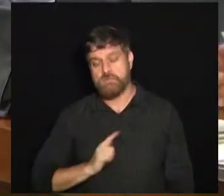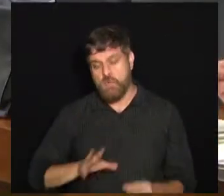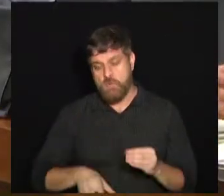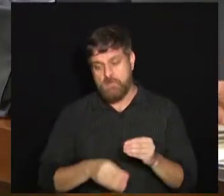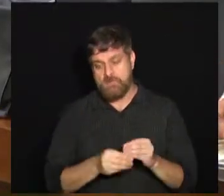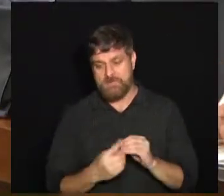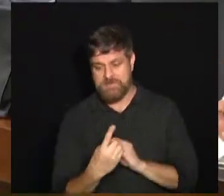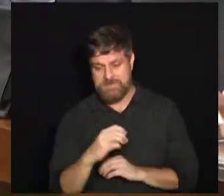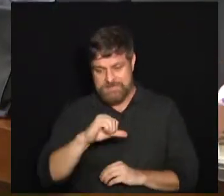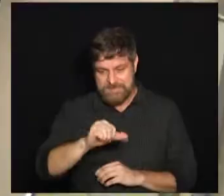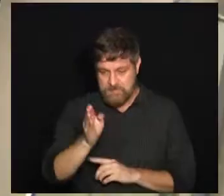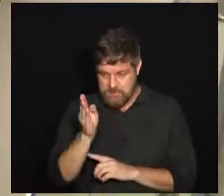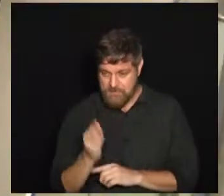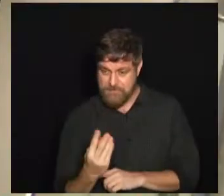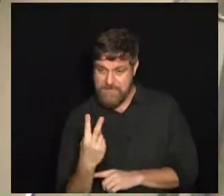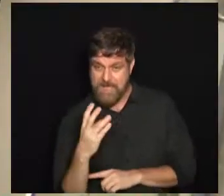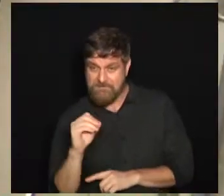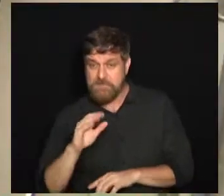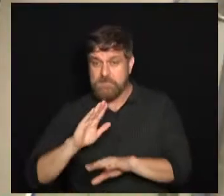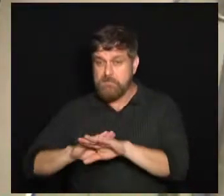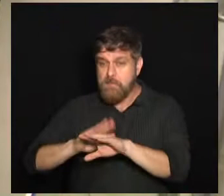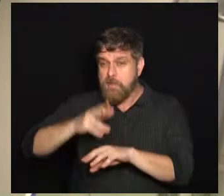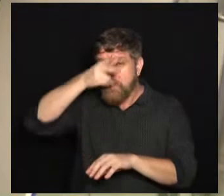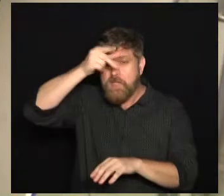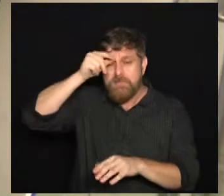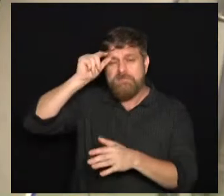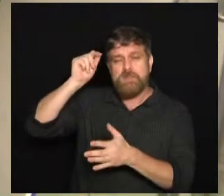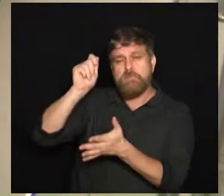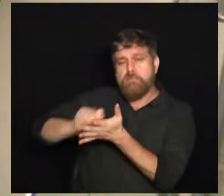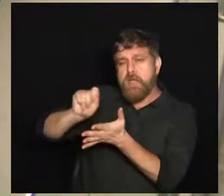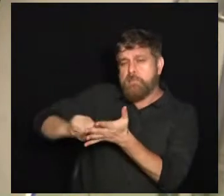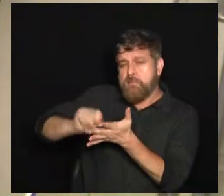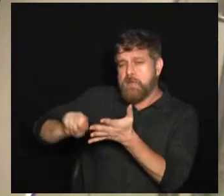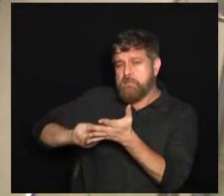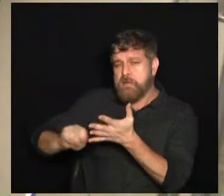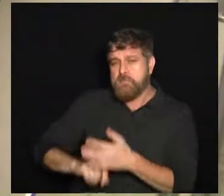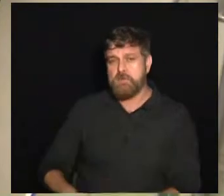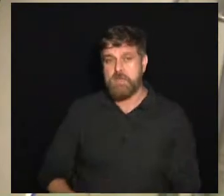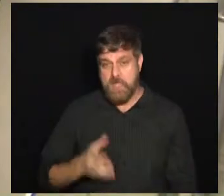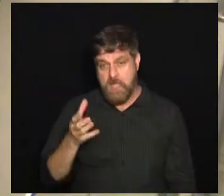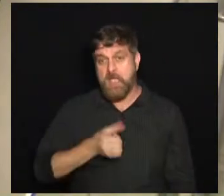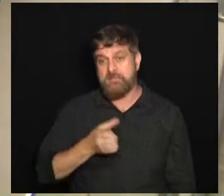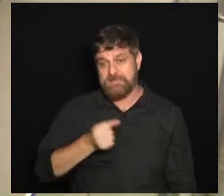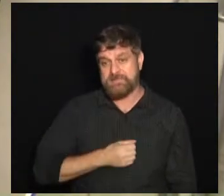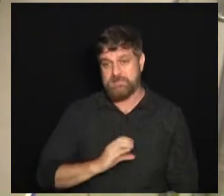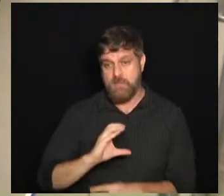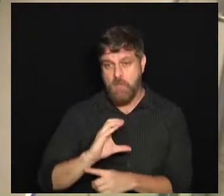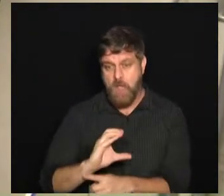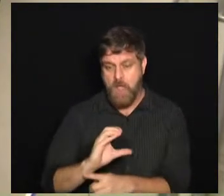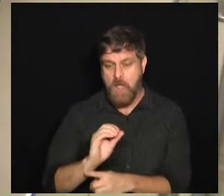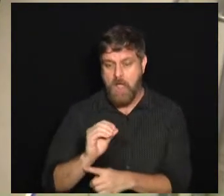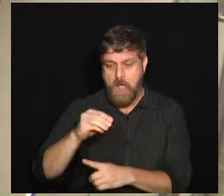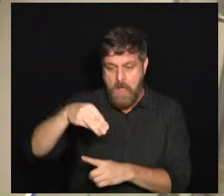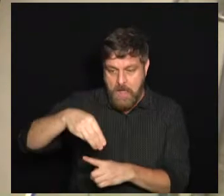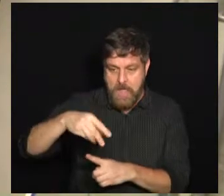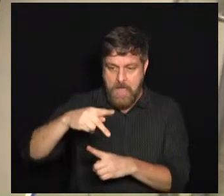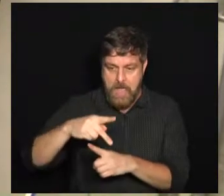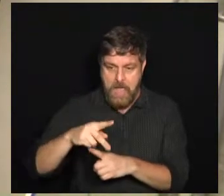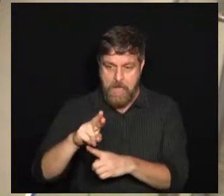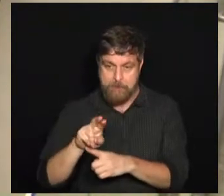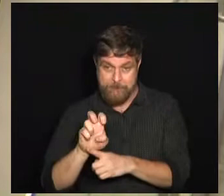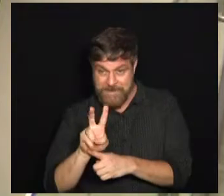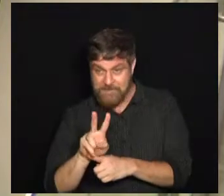complementar 19 de 2020, de autoria do Executivo, que trata dos benefícios do Instituto de Previdência Social de Campinas, o